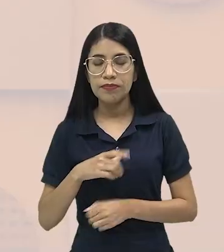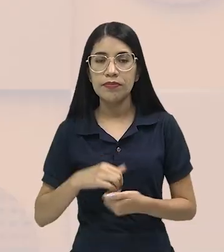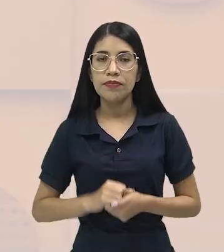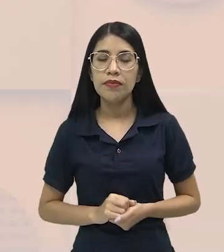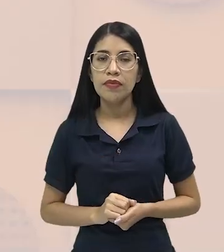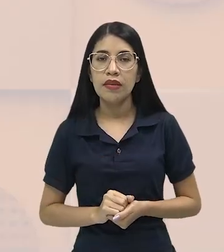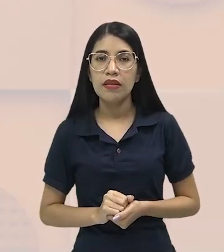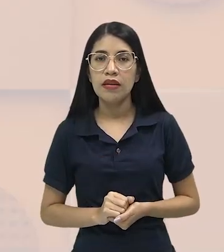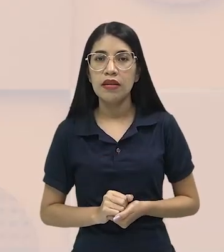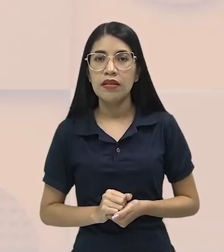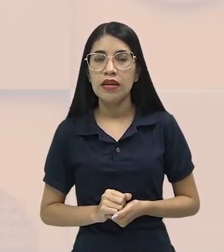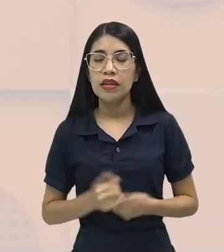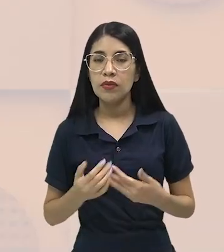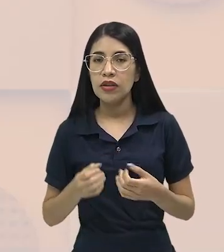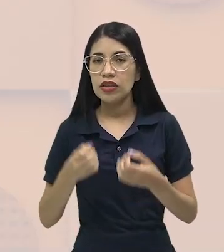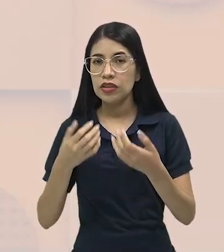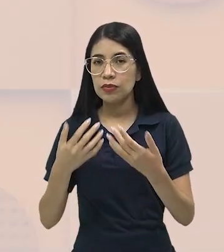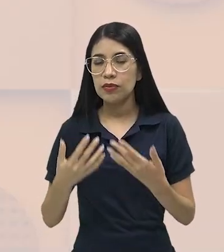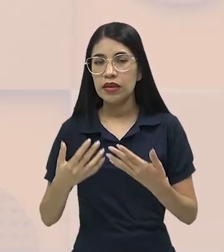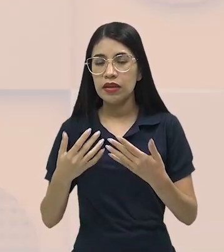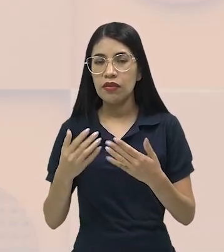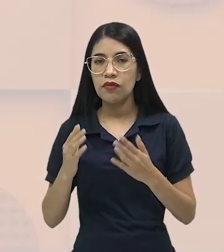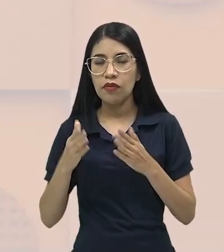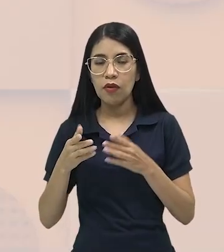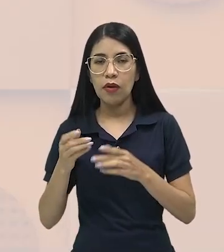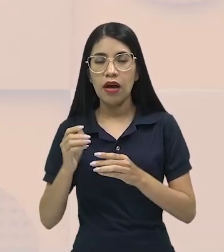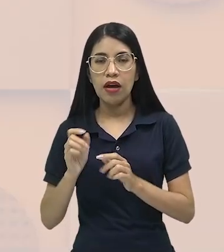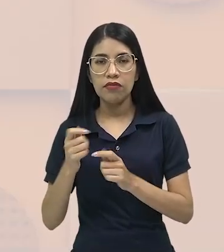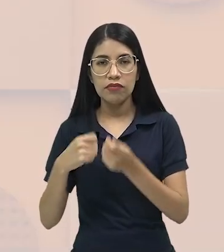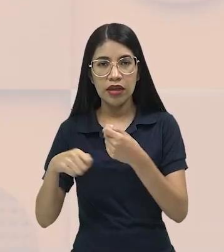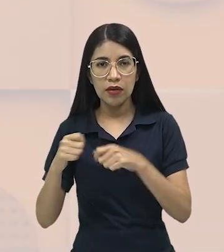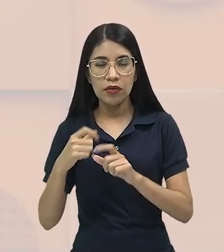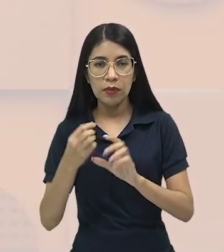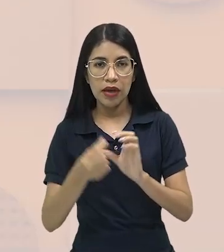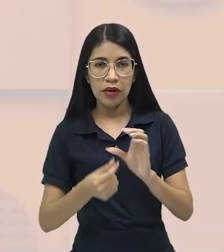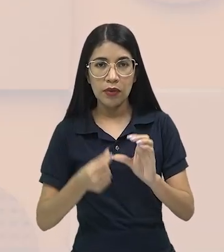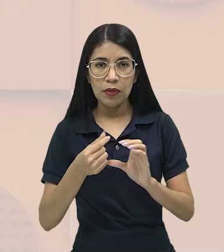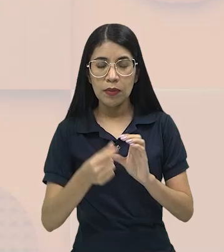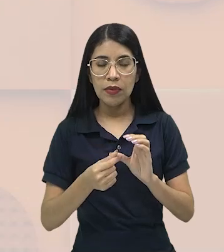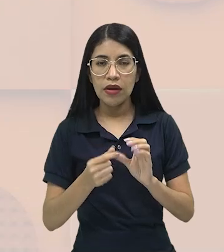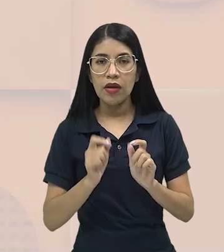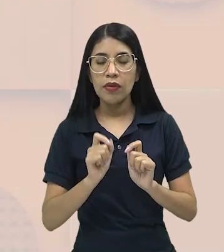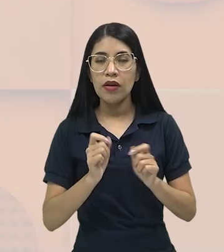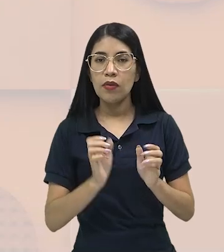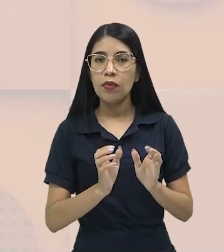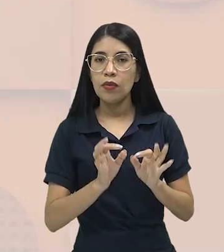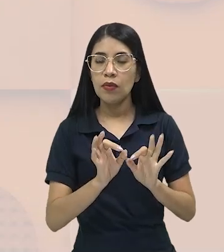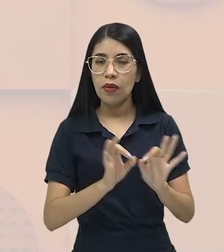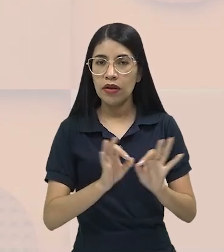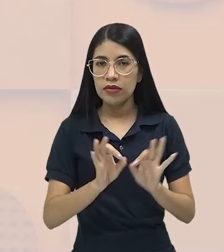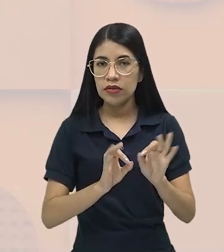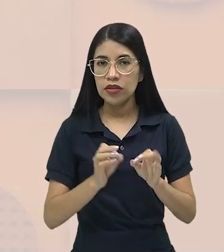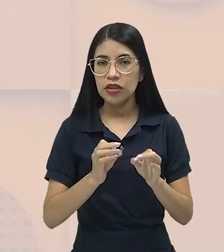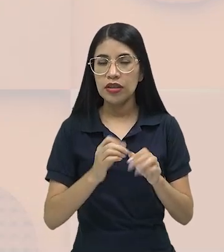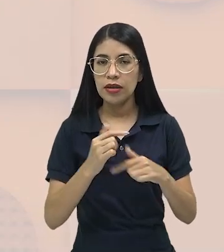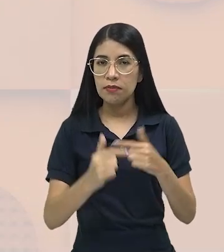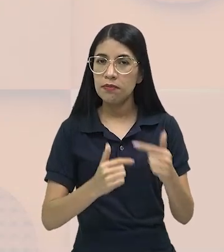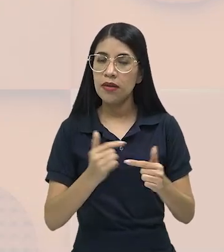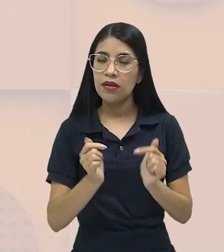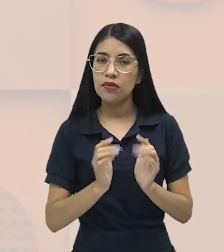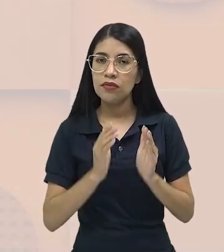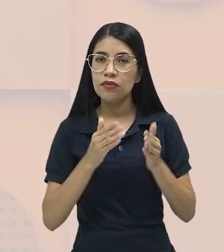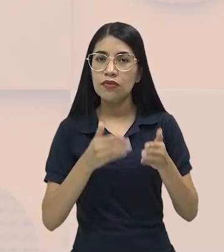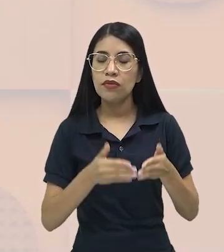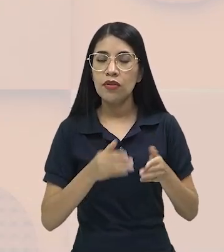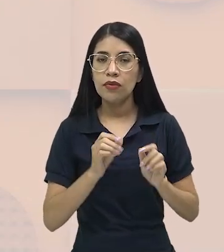gente fala de uma economia capitalista, aí você já vê uma organização de atividades mais voltadas para o que a